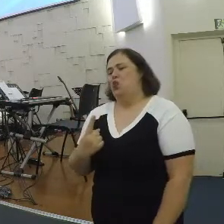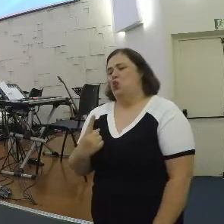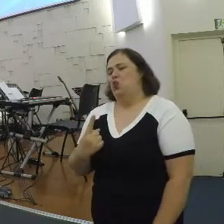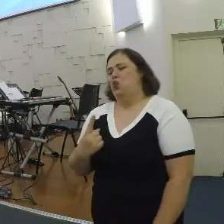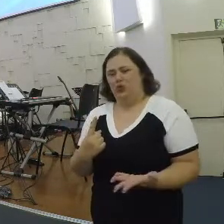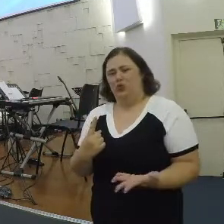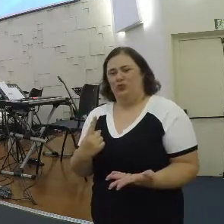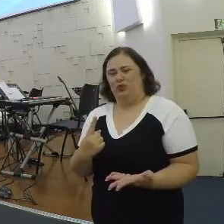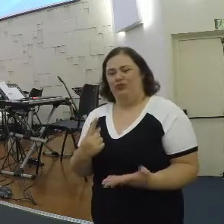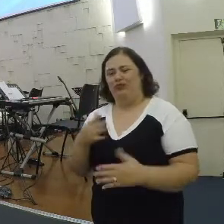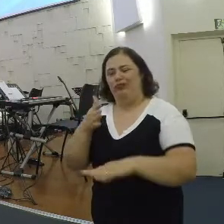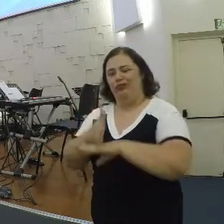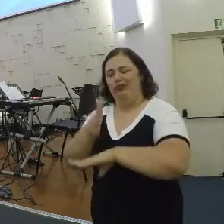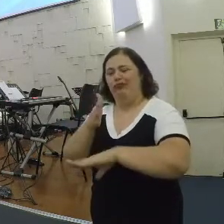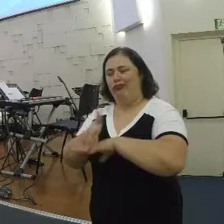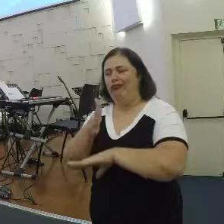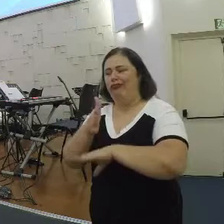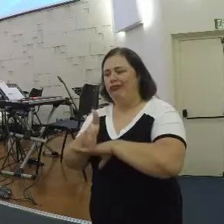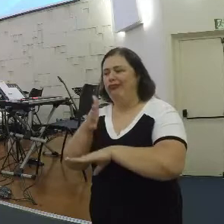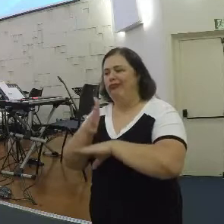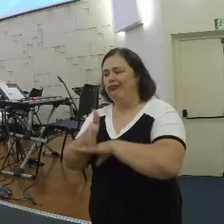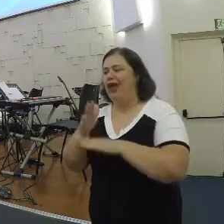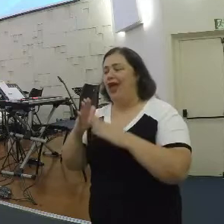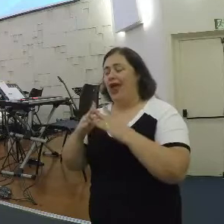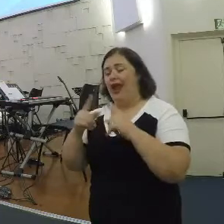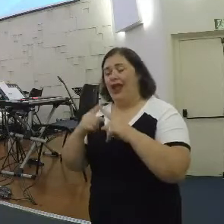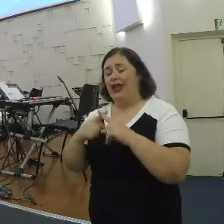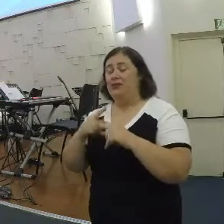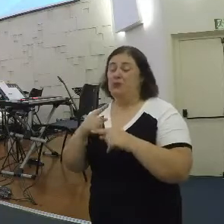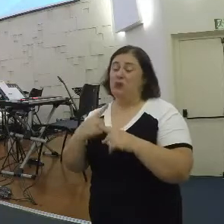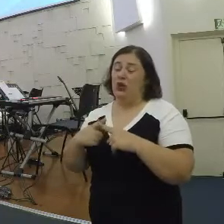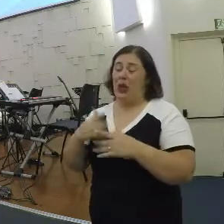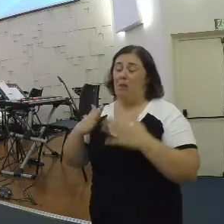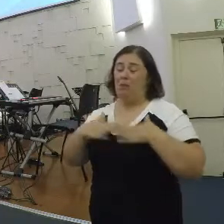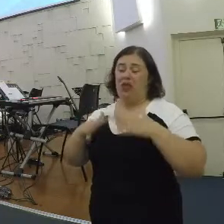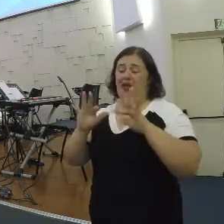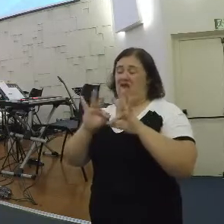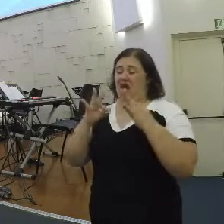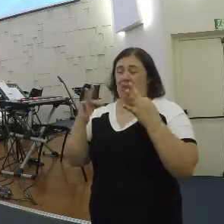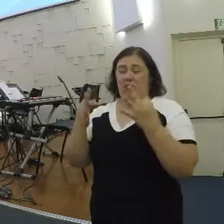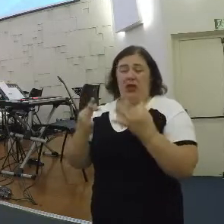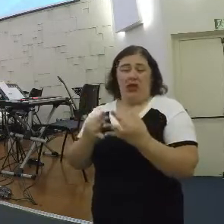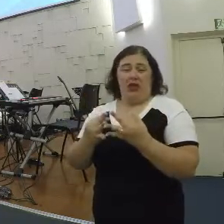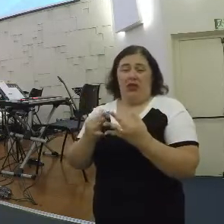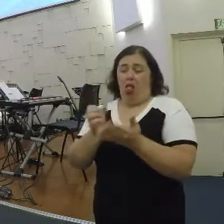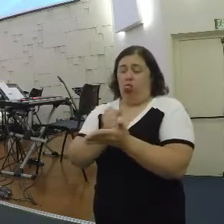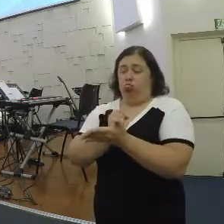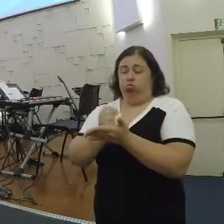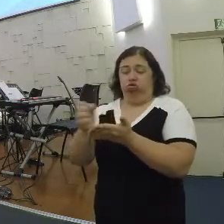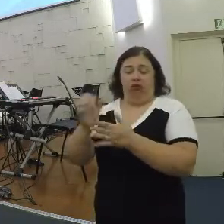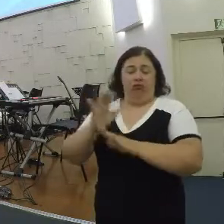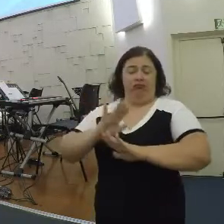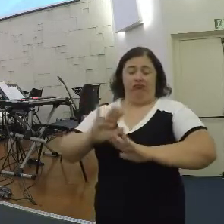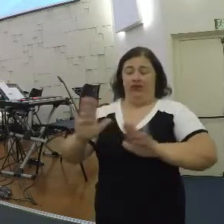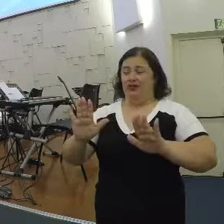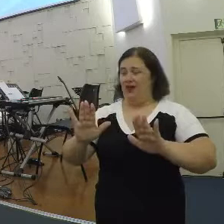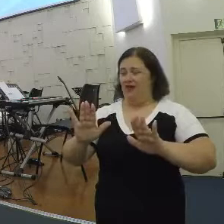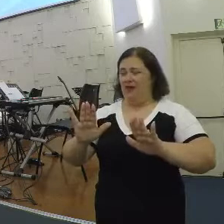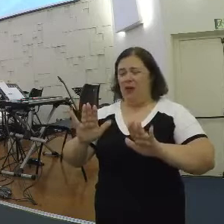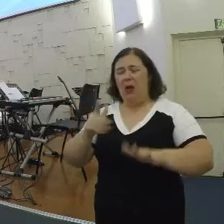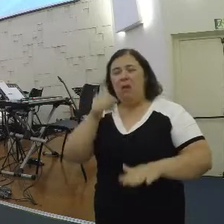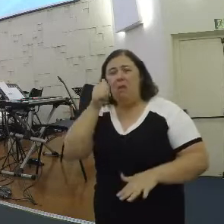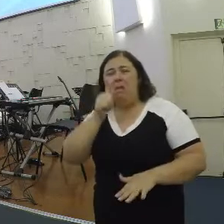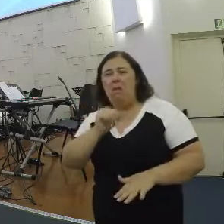frequentador da igreja batista, e na minha família ninguém se importava com isso, meus pais não